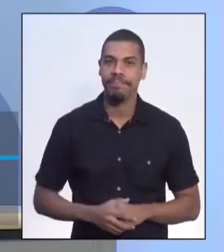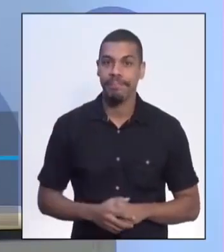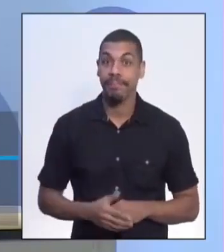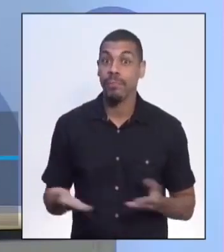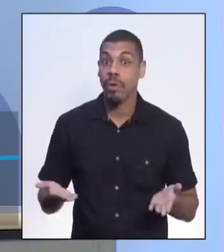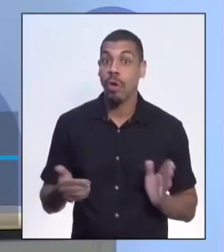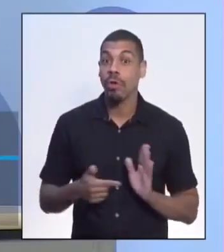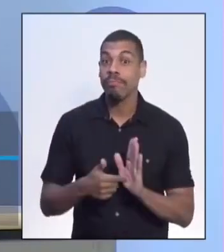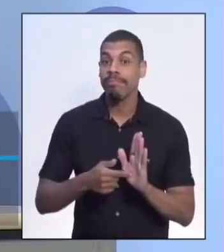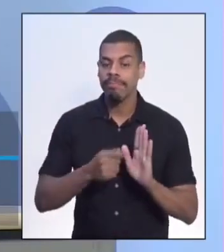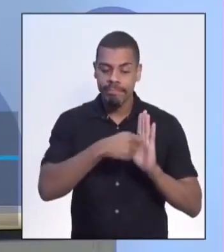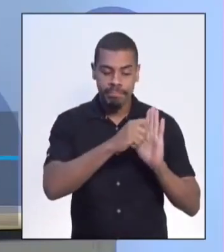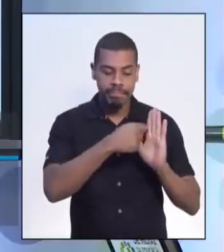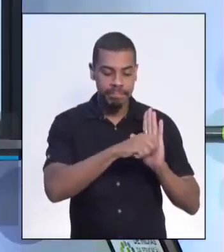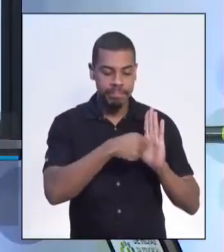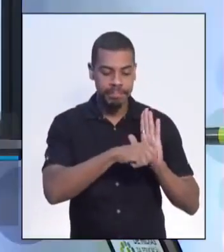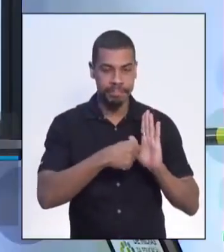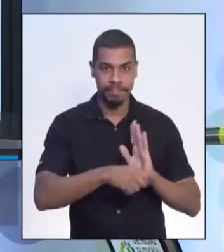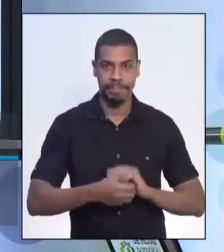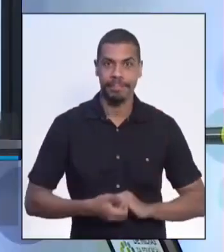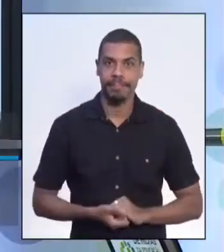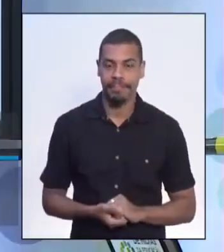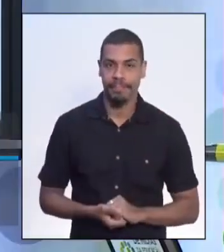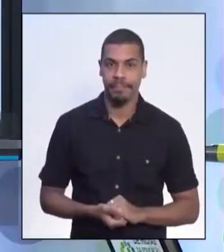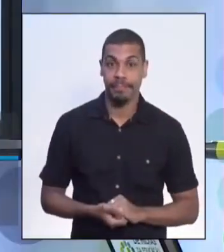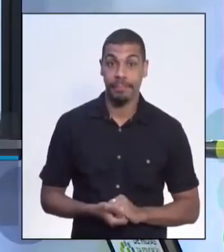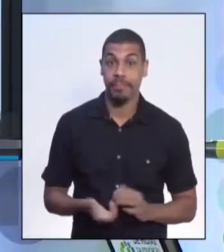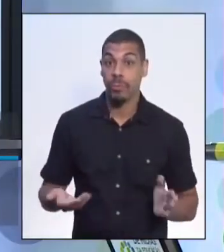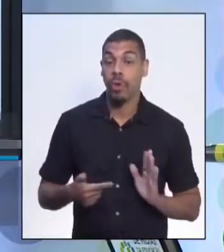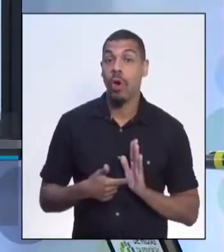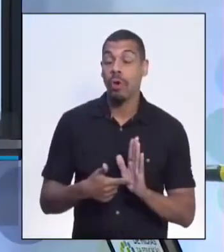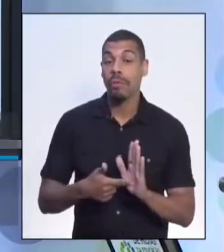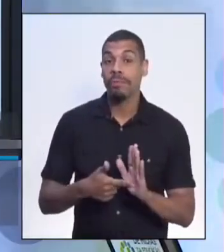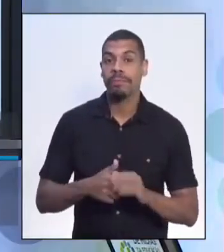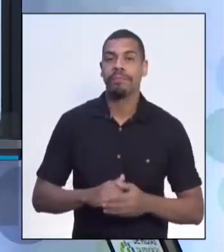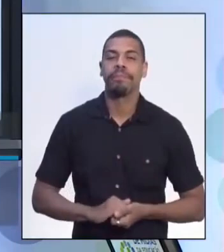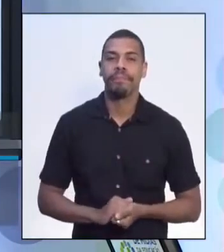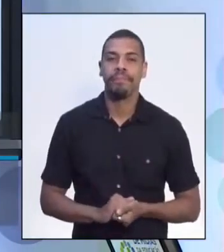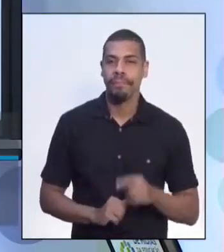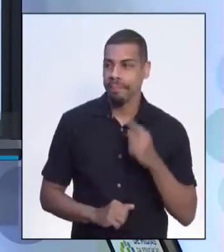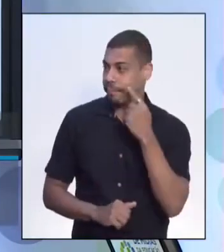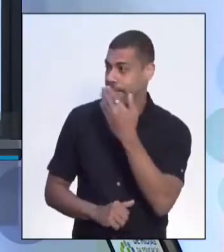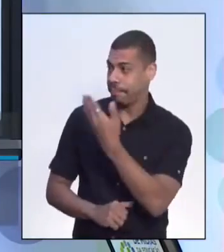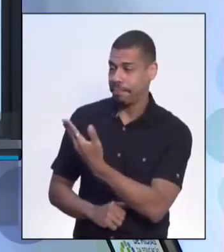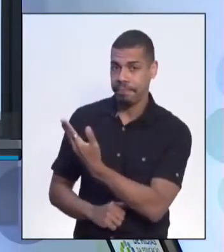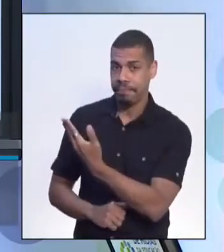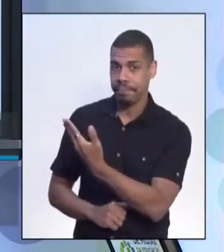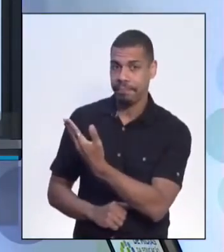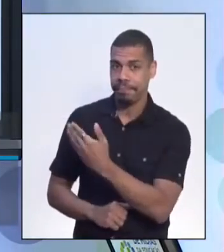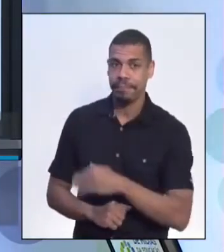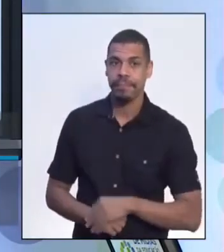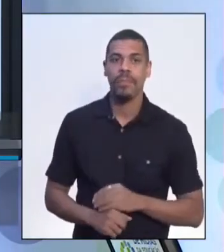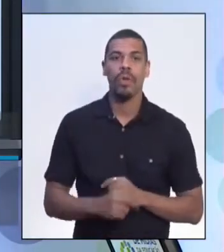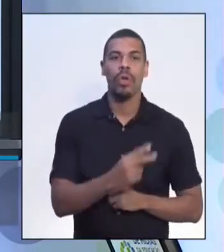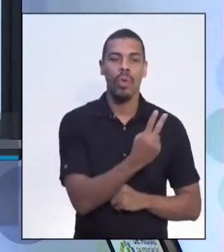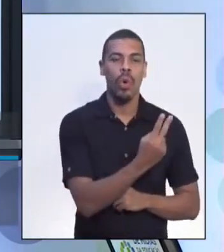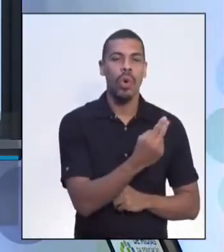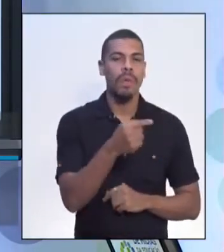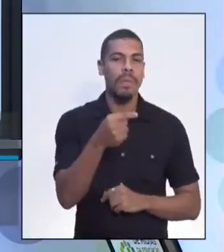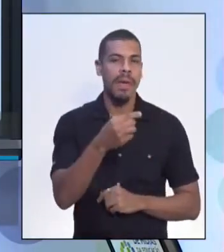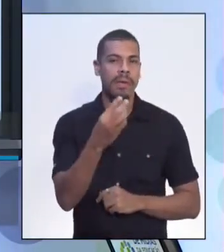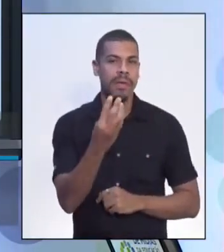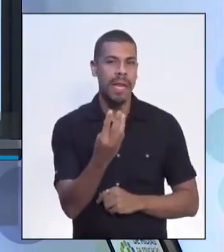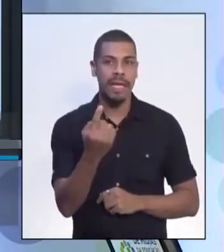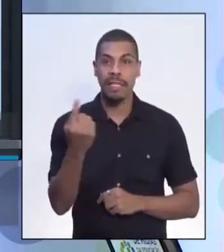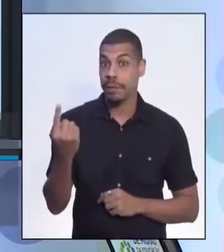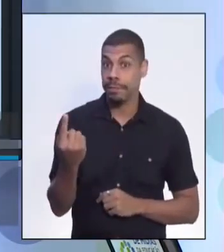Professora Inês, vamos corrigir? Vamos. Então, pessoal, comigo aqui na lousa, Já coloquei as raízes. 2 menos 3